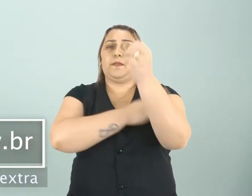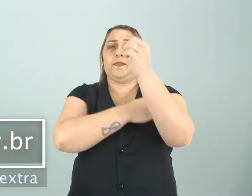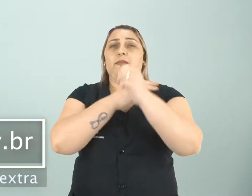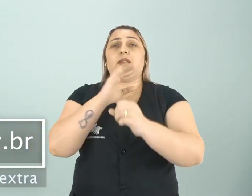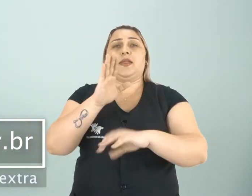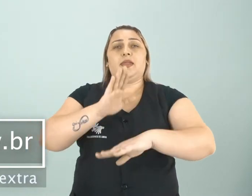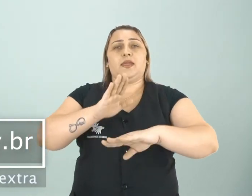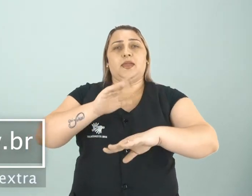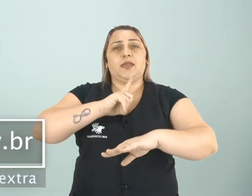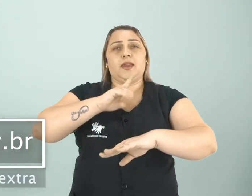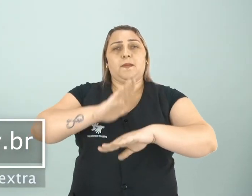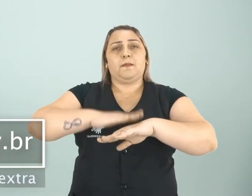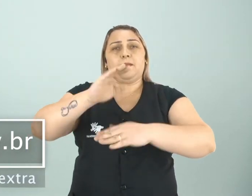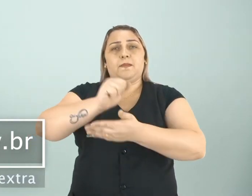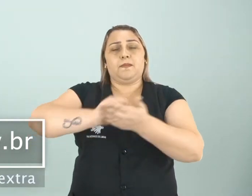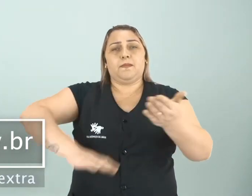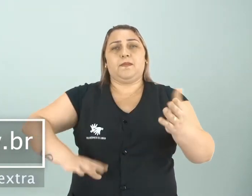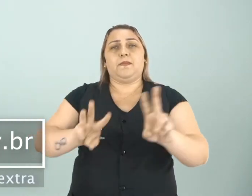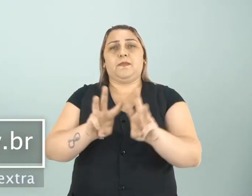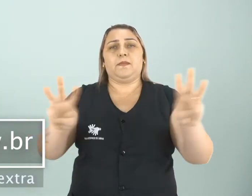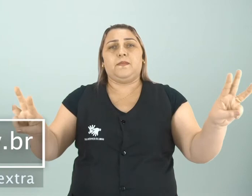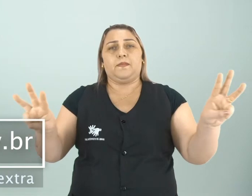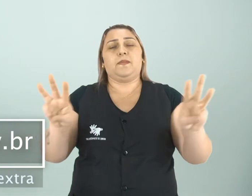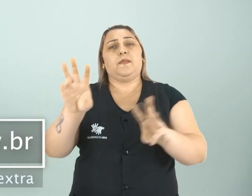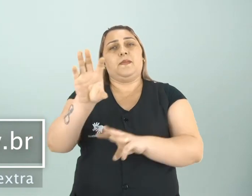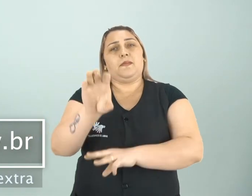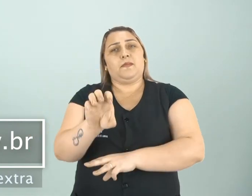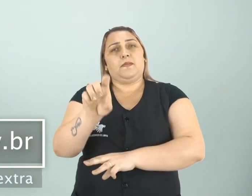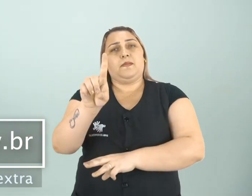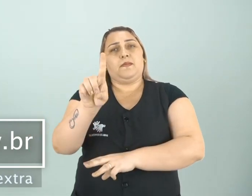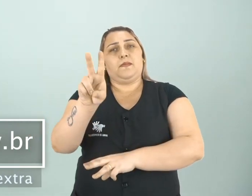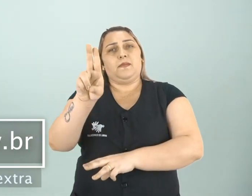mais exercícios na plataforma, acesse